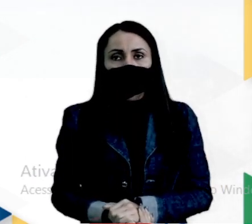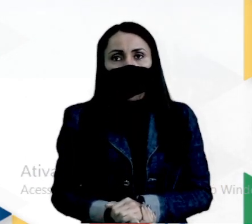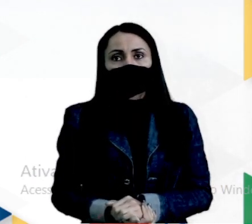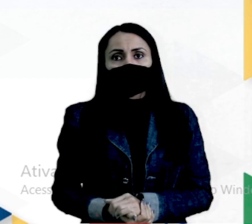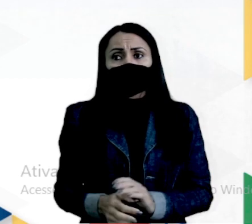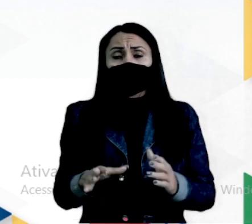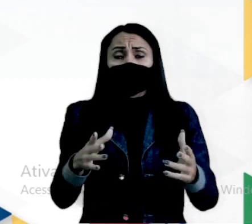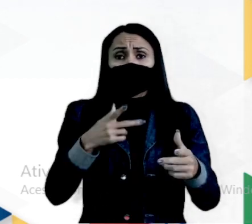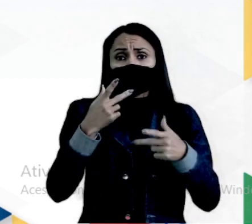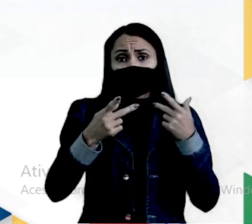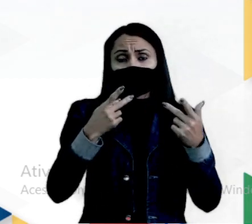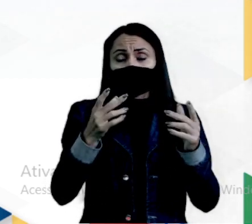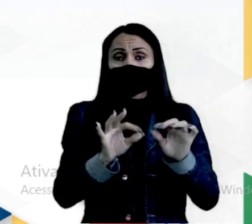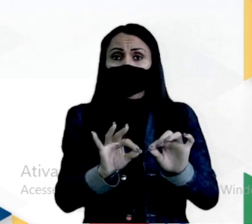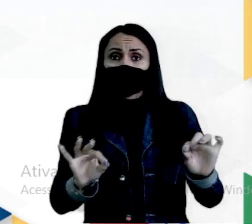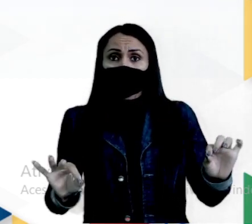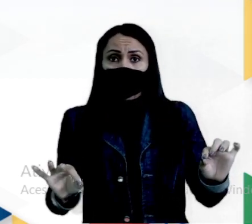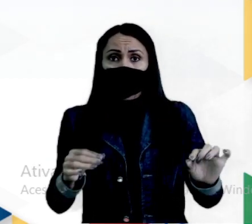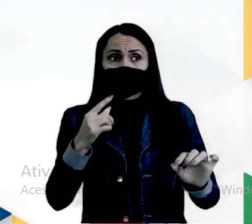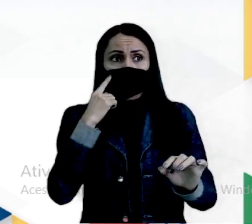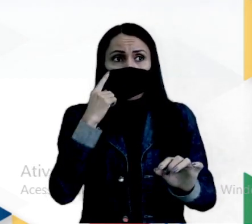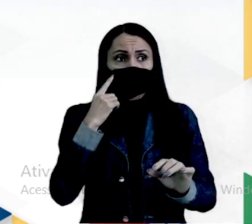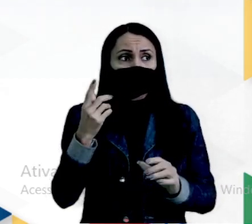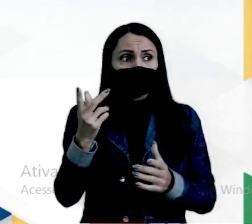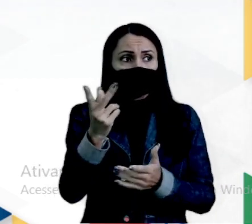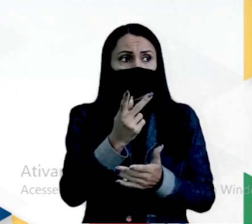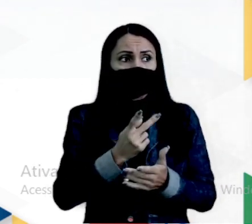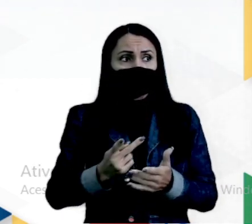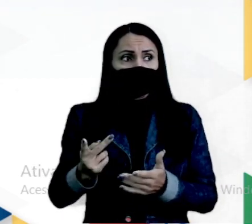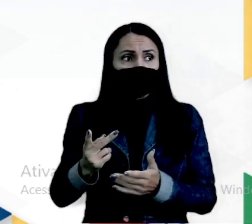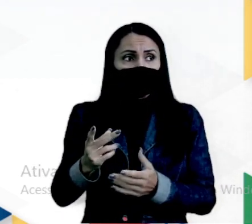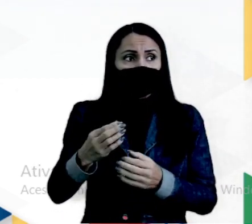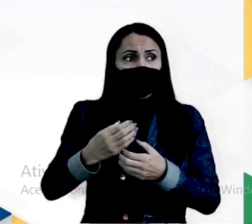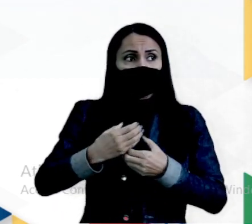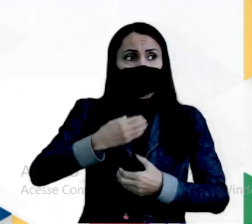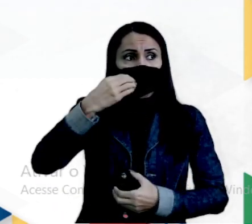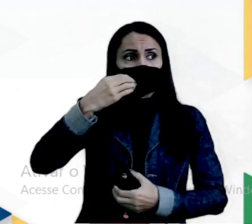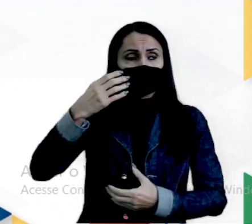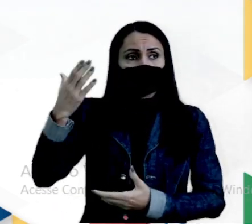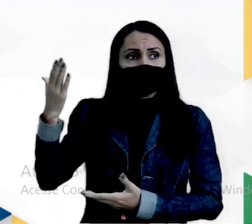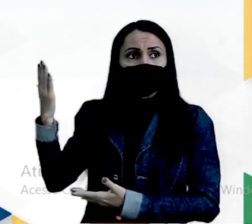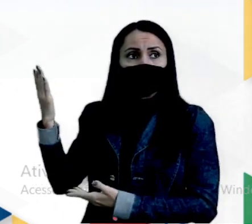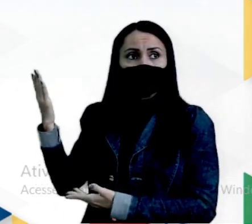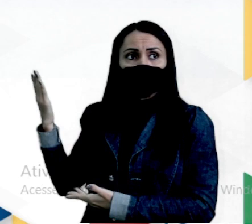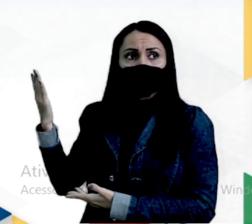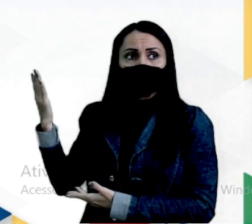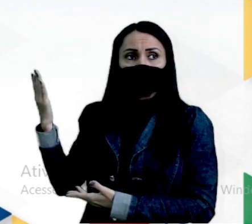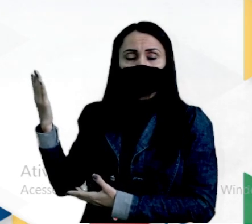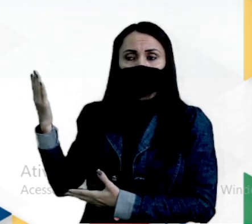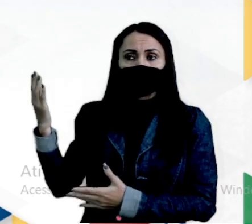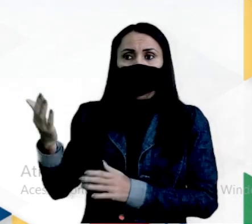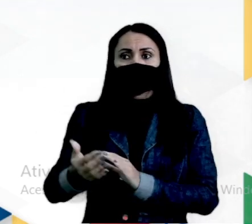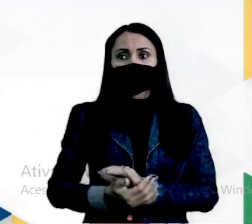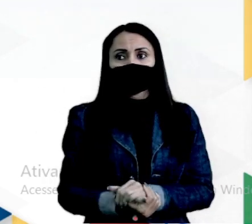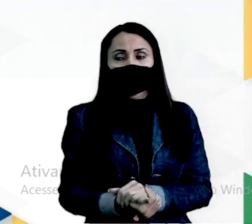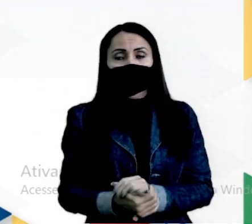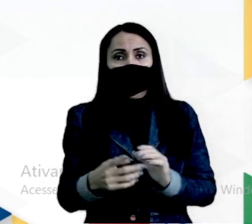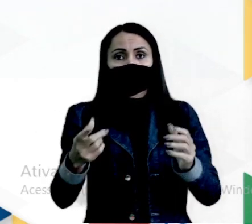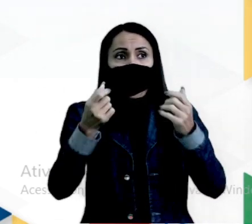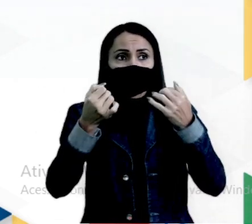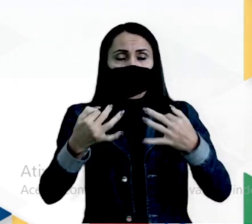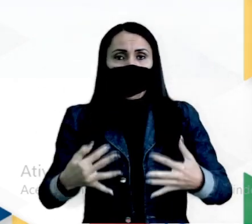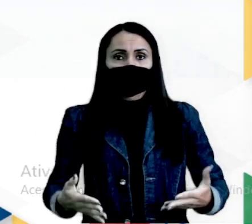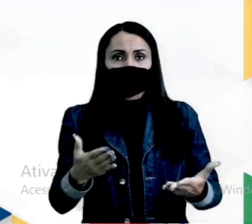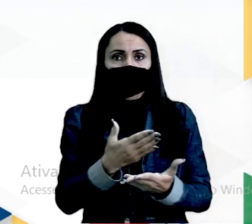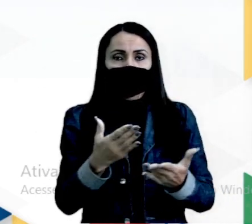enfim. Falando em comprimento, eu trago esse desenho aí da girafa, que é muito comum para a criançada, e a gente vai falar para